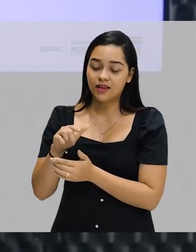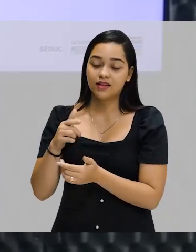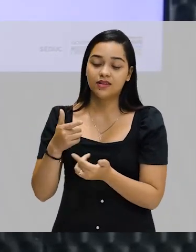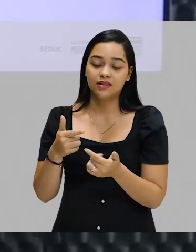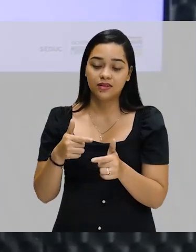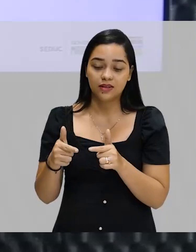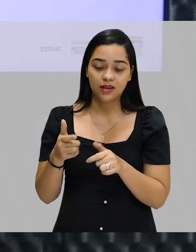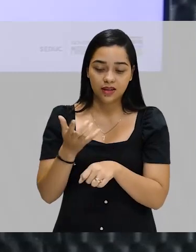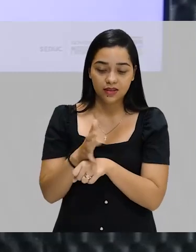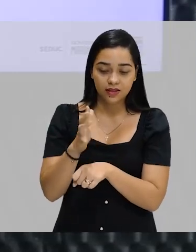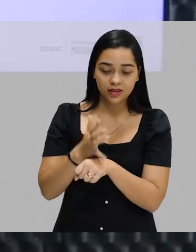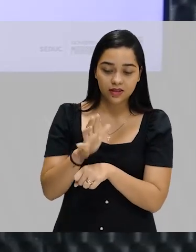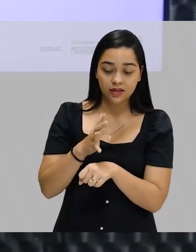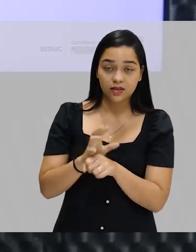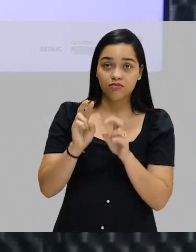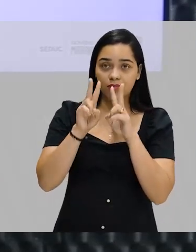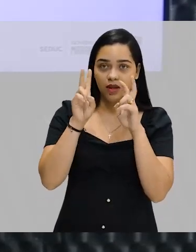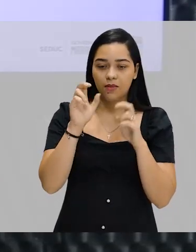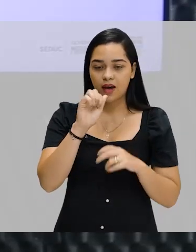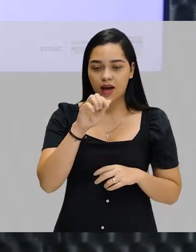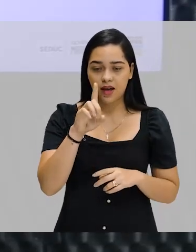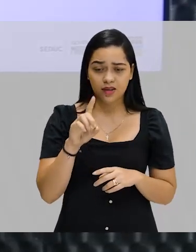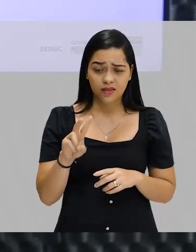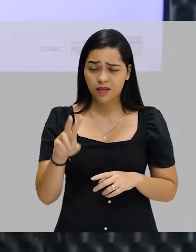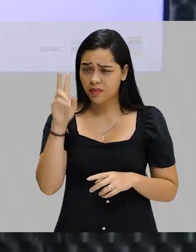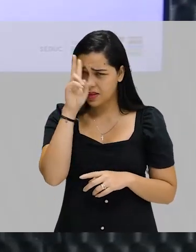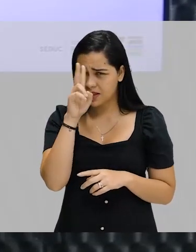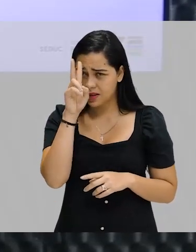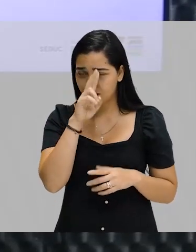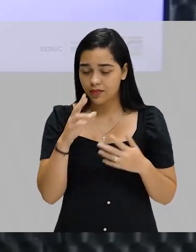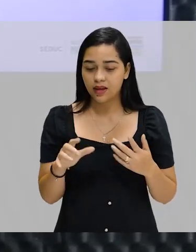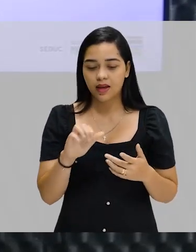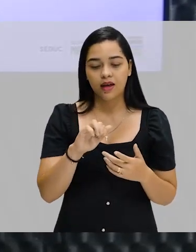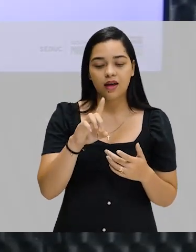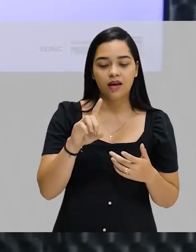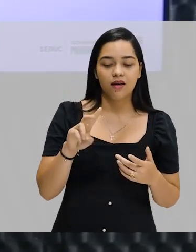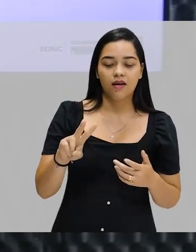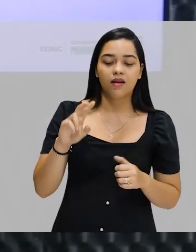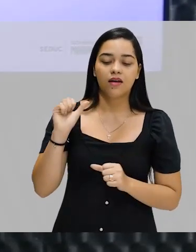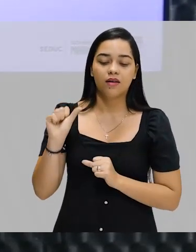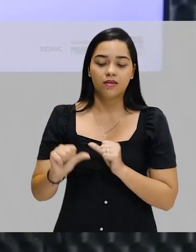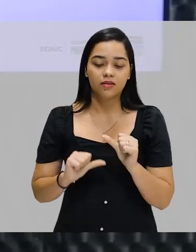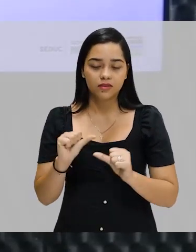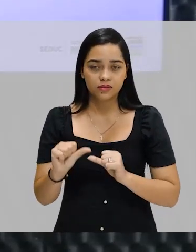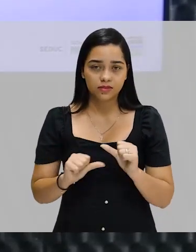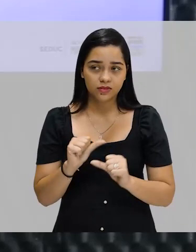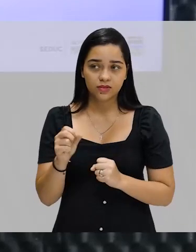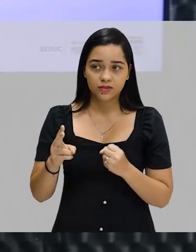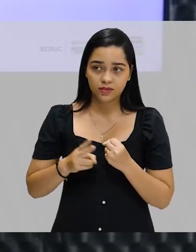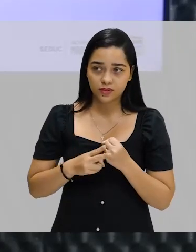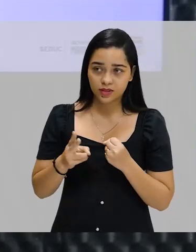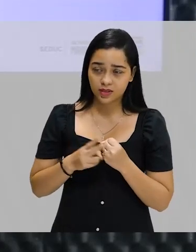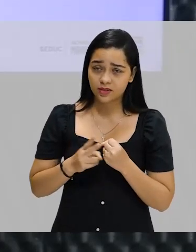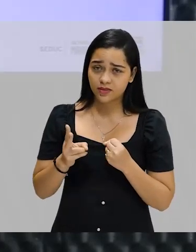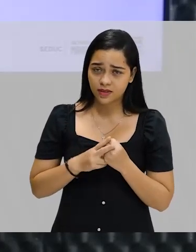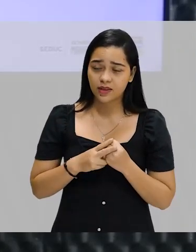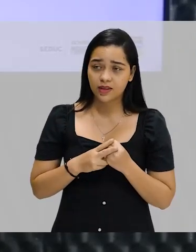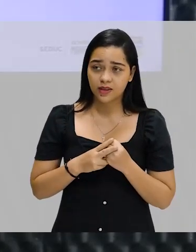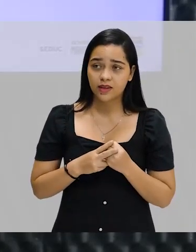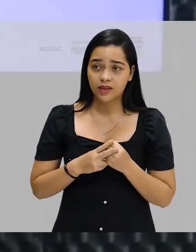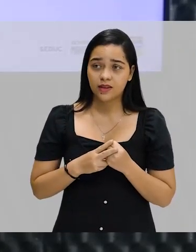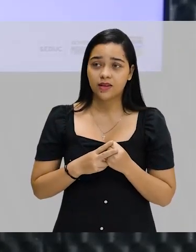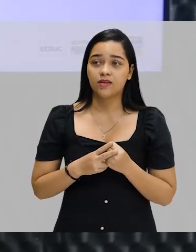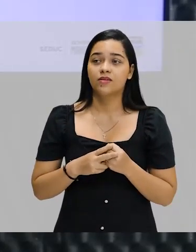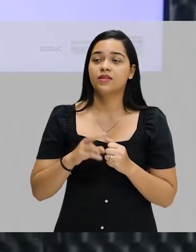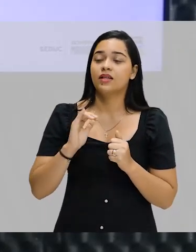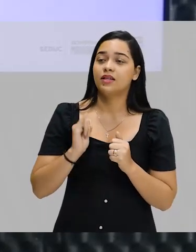exercícios sobre advérbios. Você lembra, né? Os advérbios são os modificadores dos verbos,